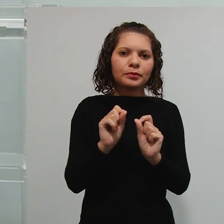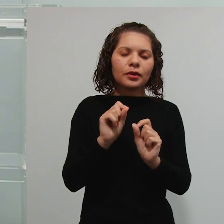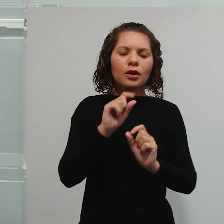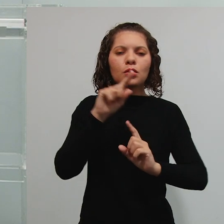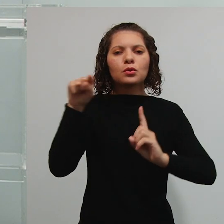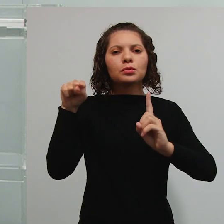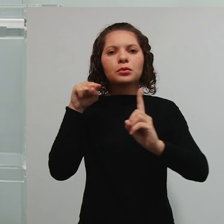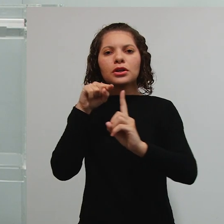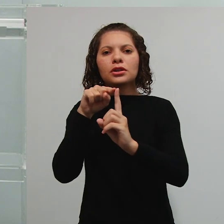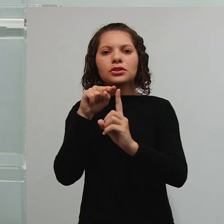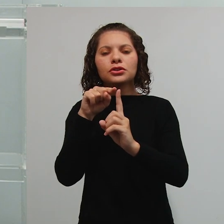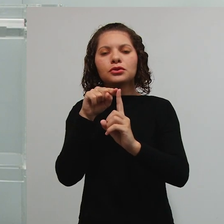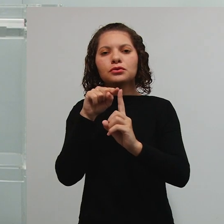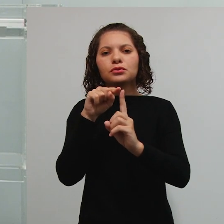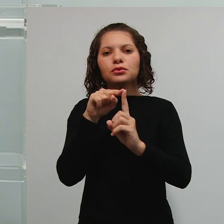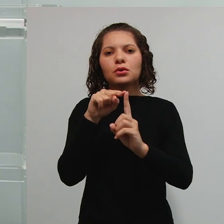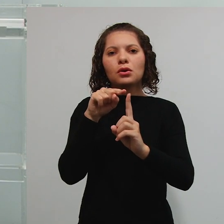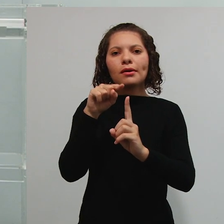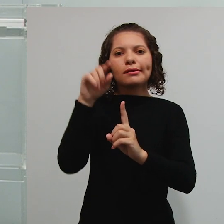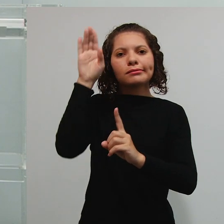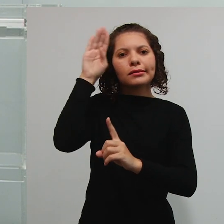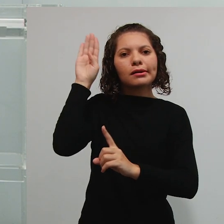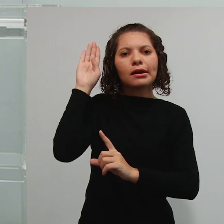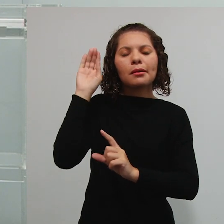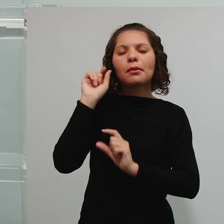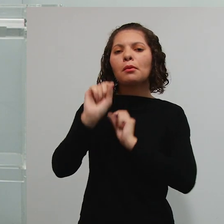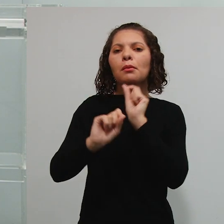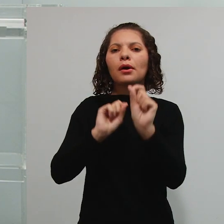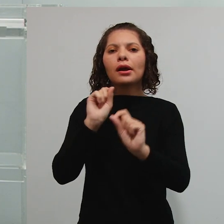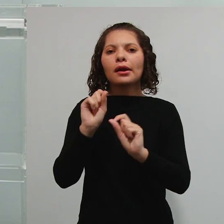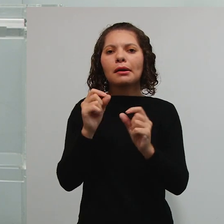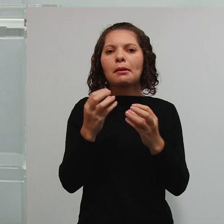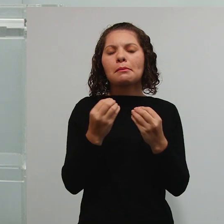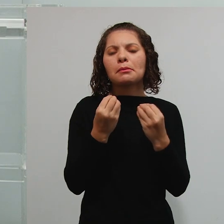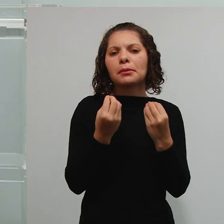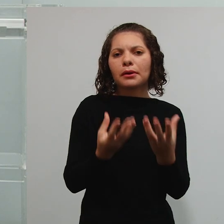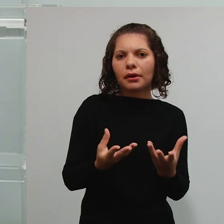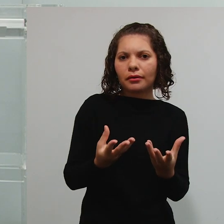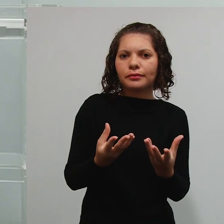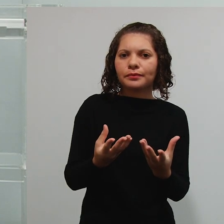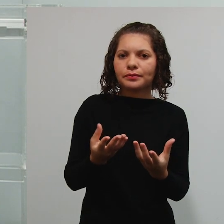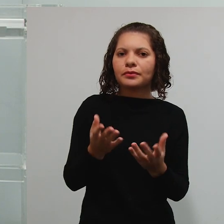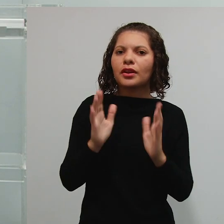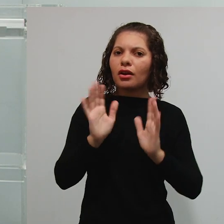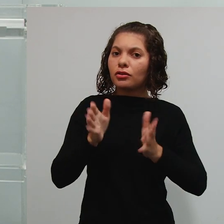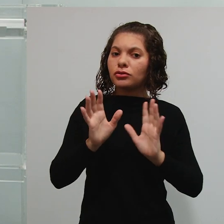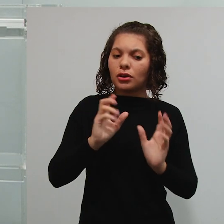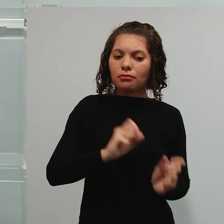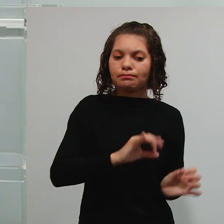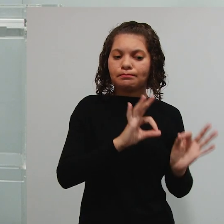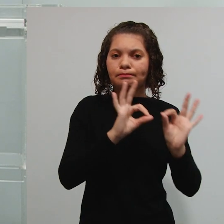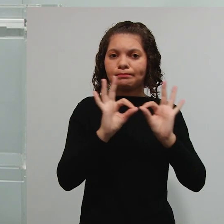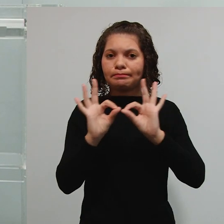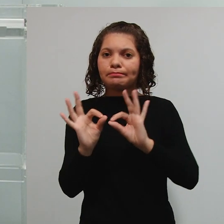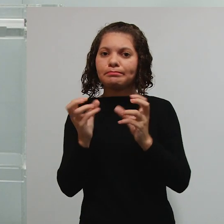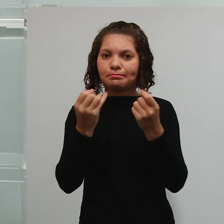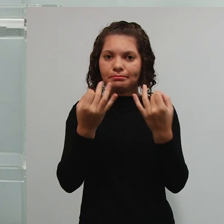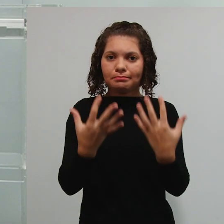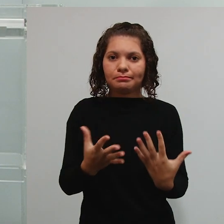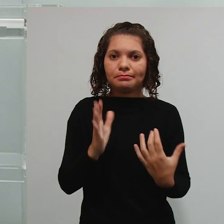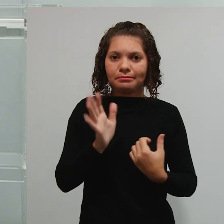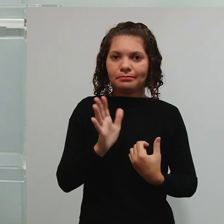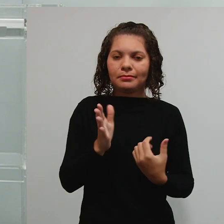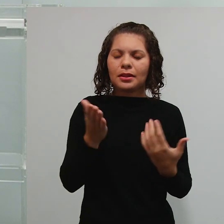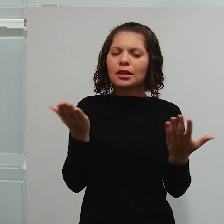qual que é o objetivo do trabalho, então, para quê, né? O que, para quê, a gente já viu isso em outros episódios.